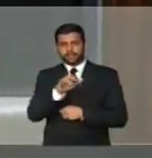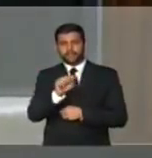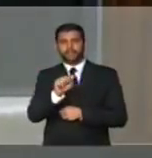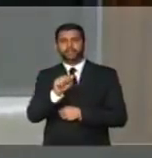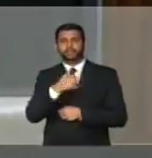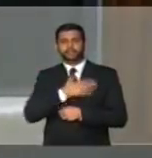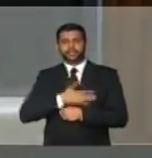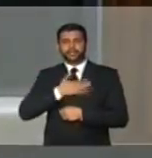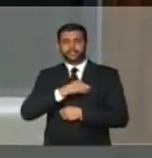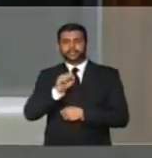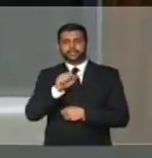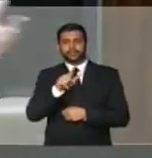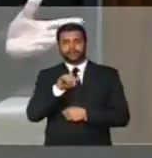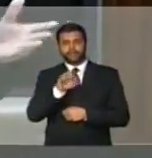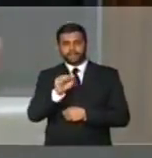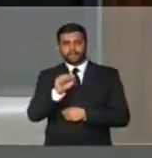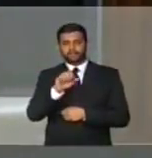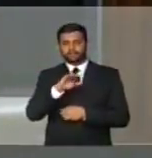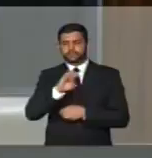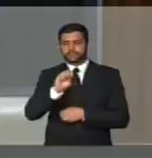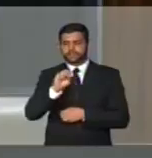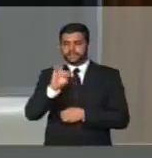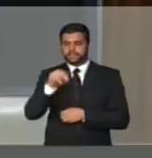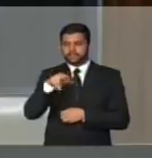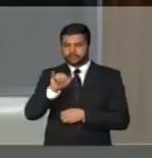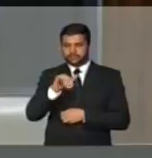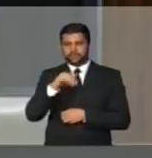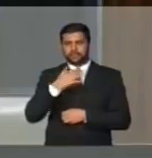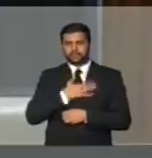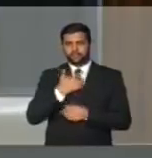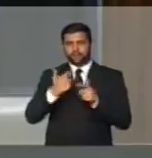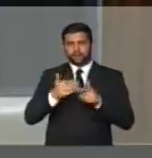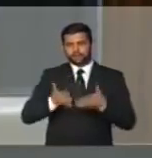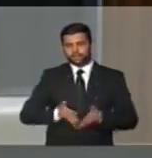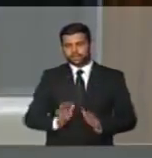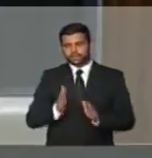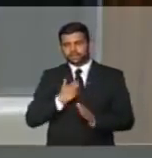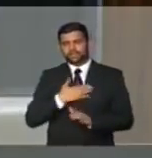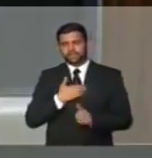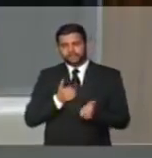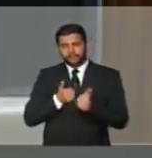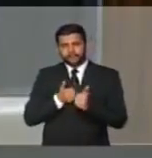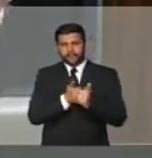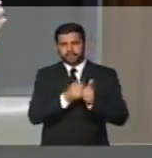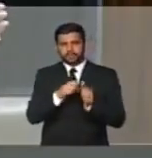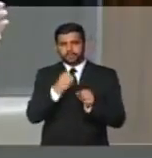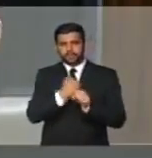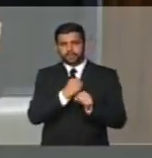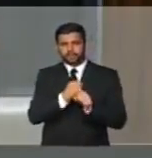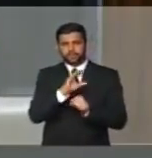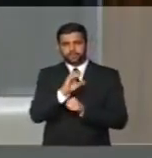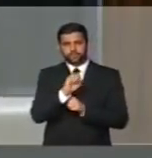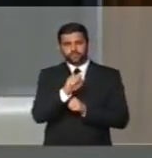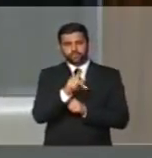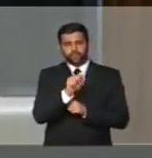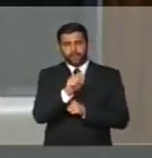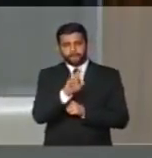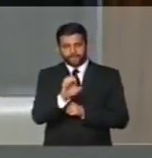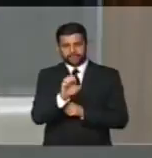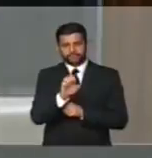querida Salgueiro, Sertânia, a terra que eu nasci, e já vai se aproximando do porto de Suape,